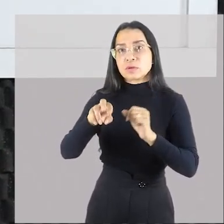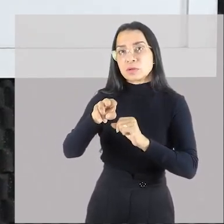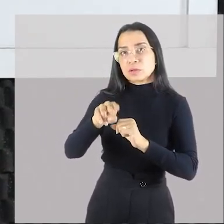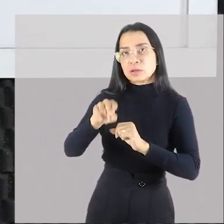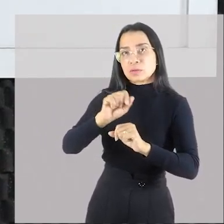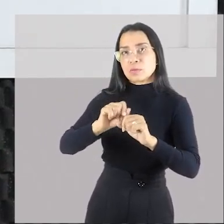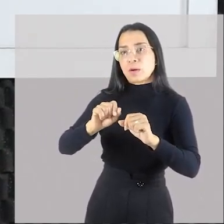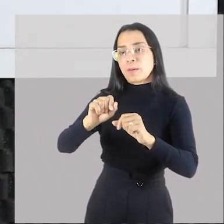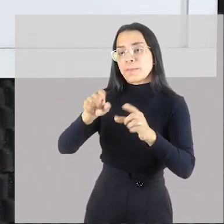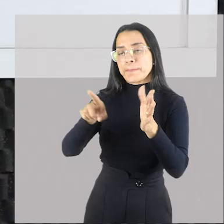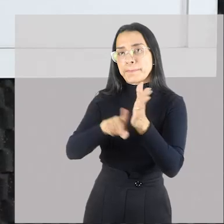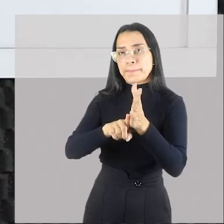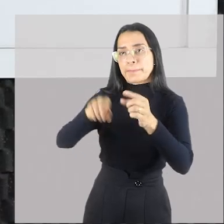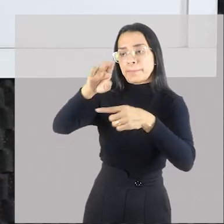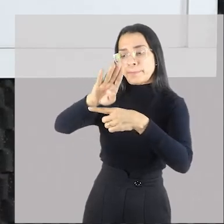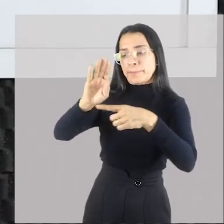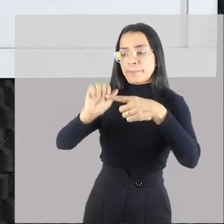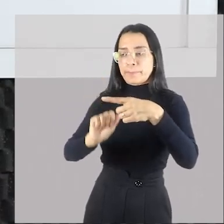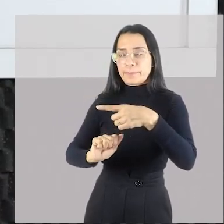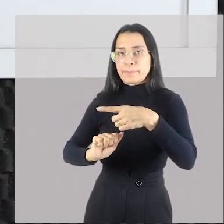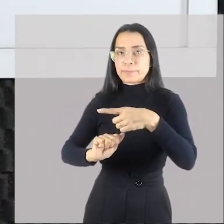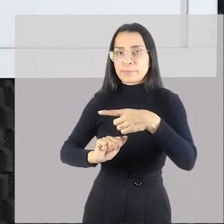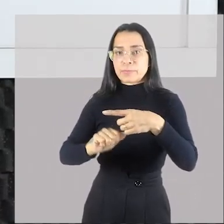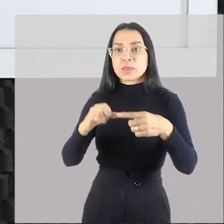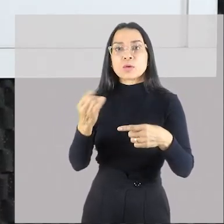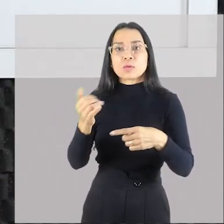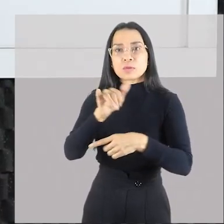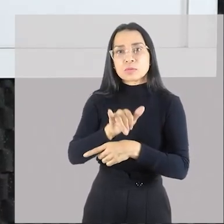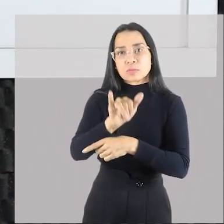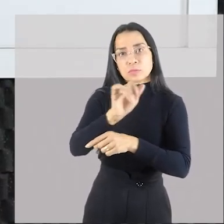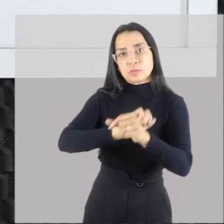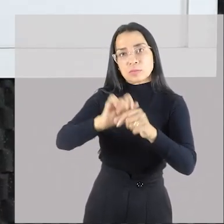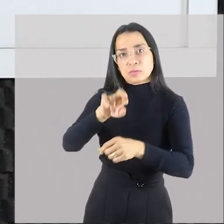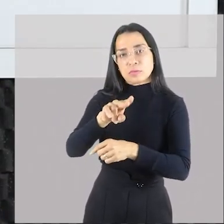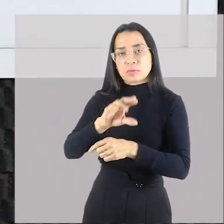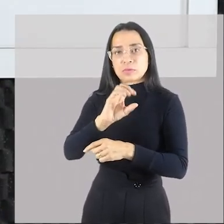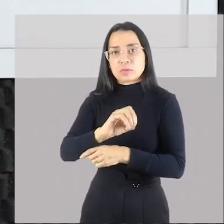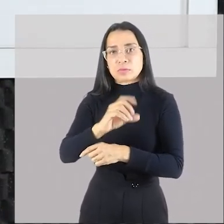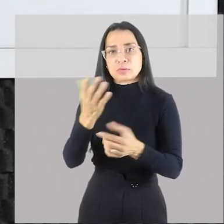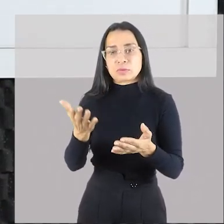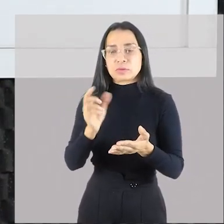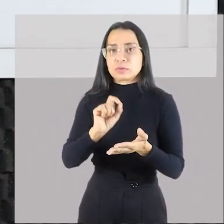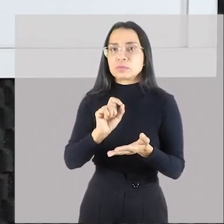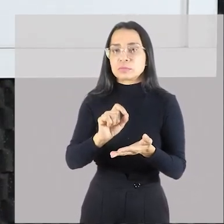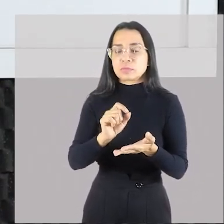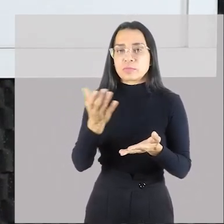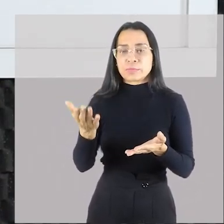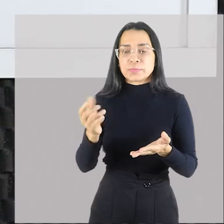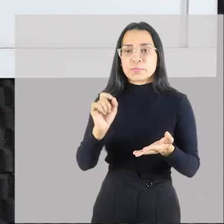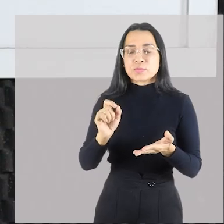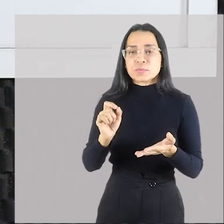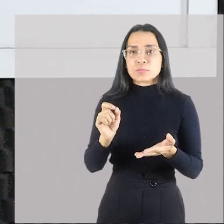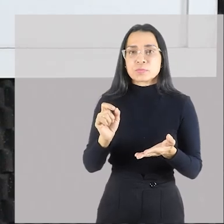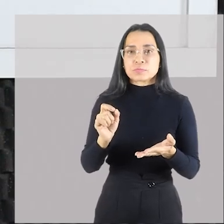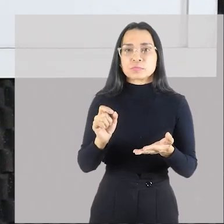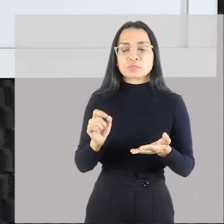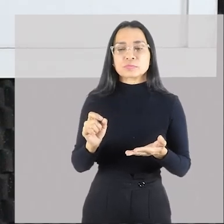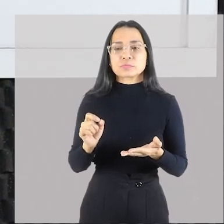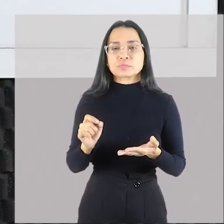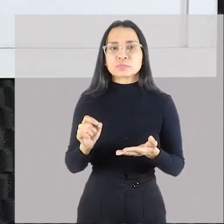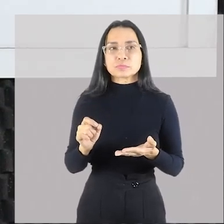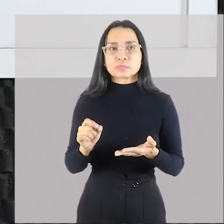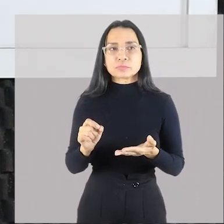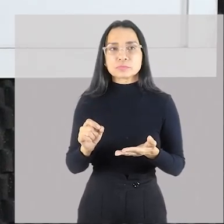a. Quando é que o y vai ser igual a zero? Ora, o y vai ser igual a zero, aqui